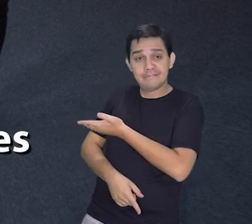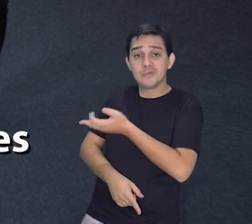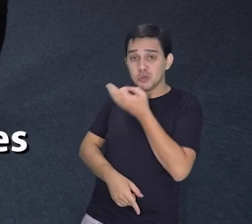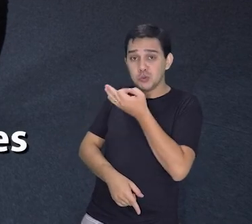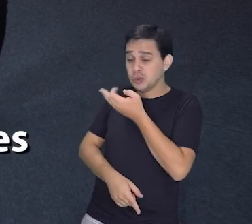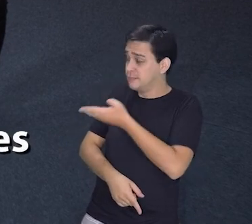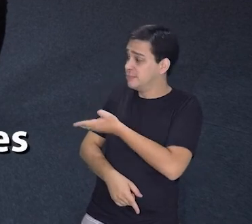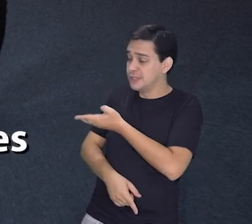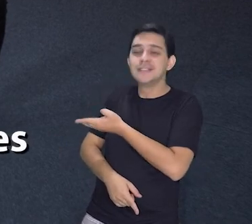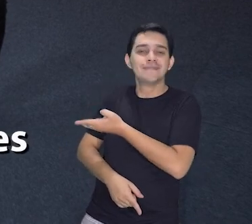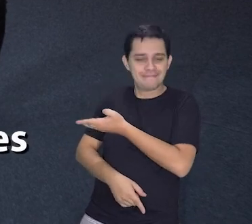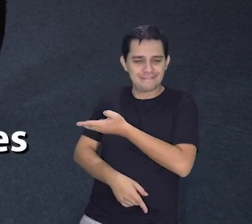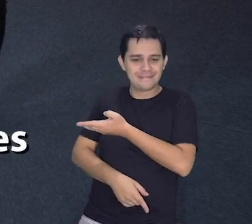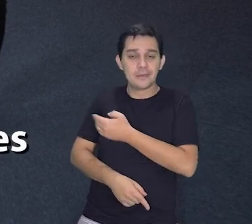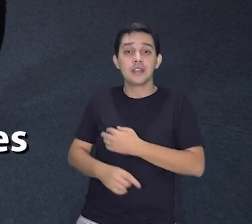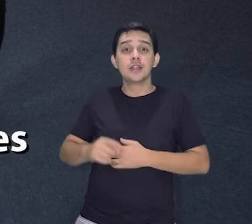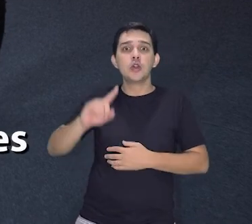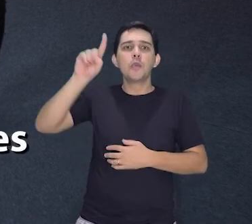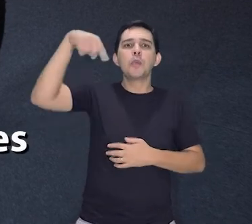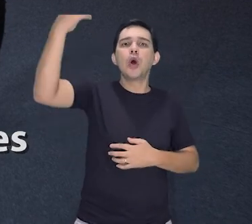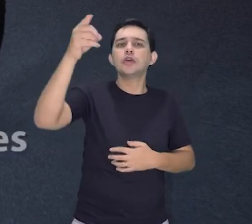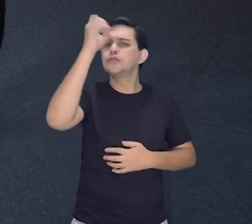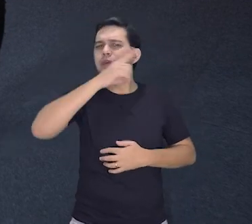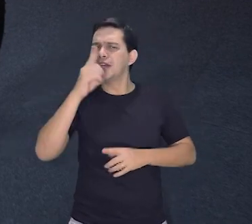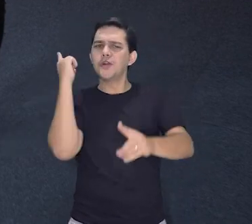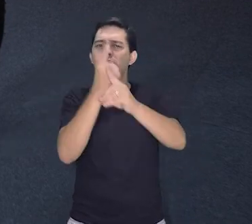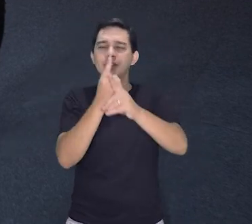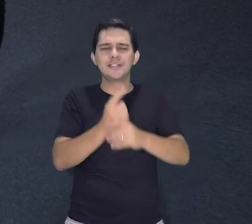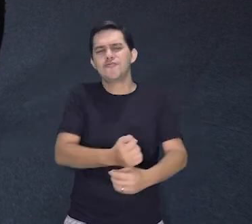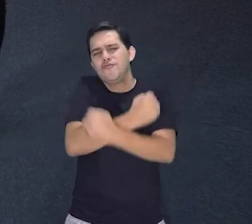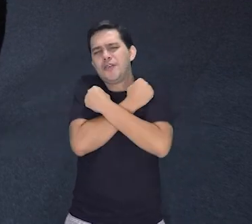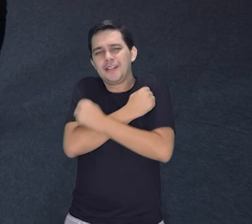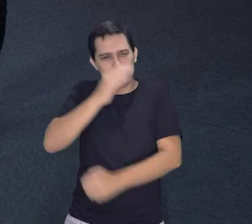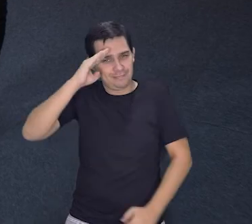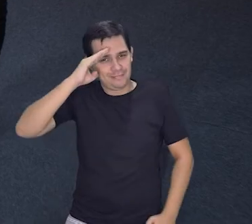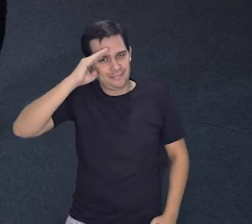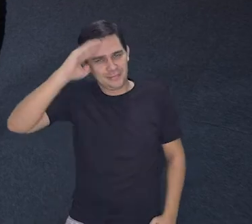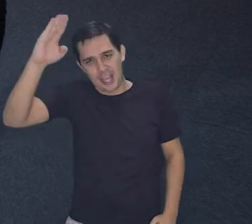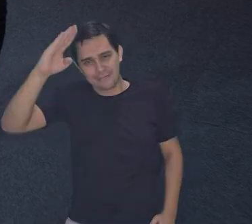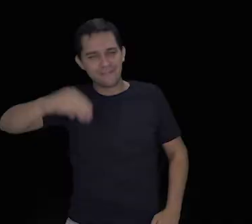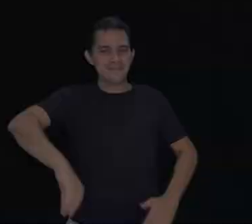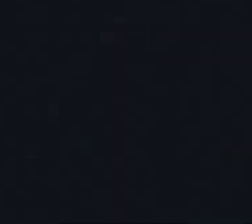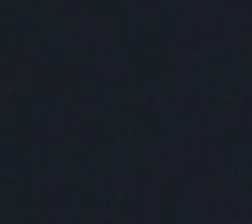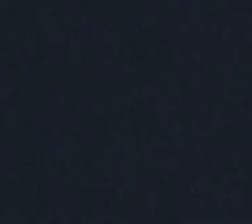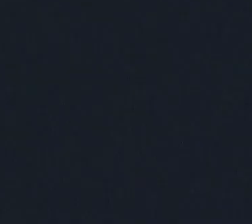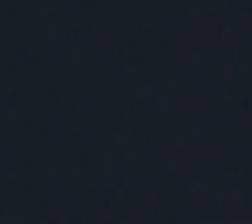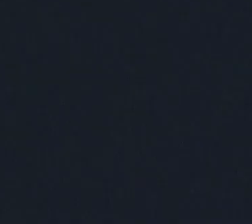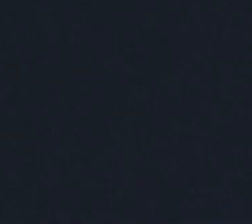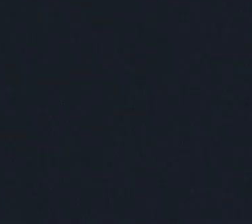Spotify e iTunes. Nos vemos no próximo domingo. Um forte abraço. Até mais!